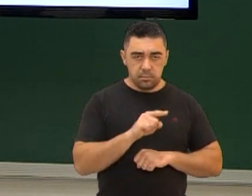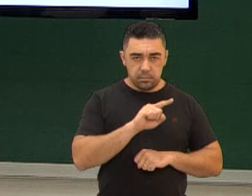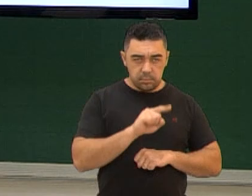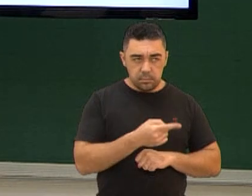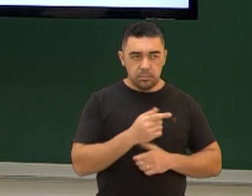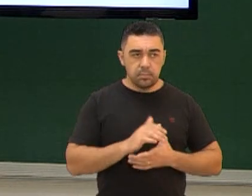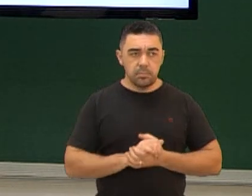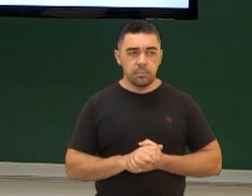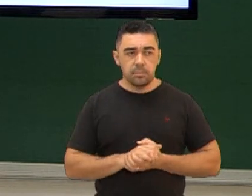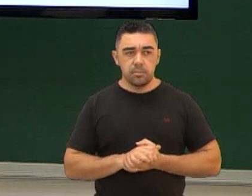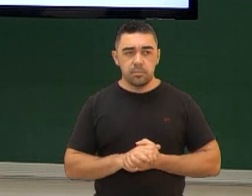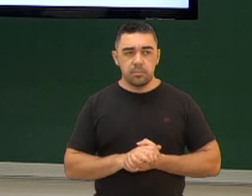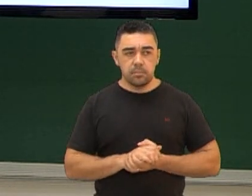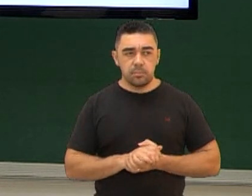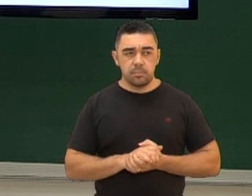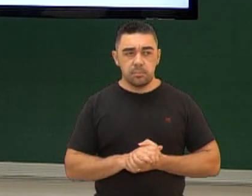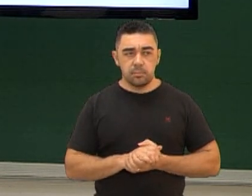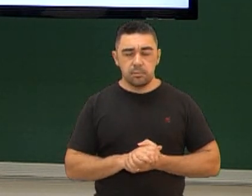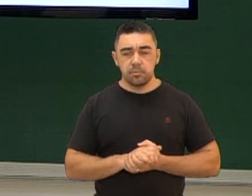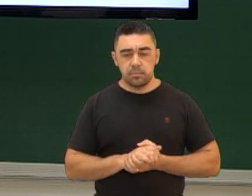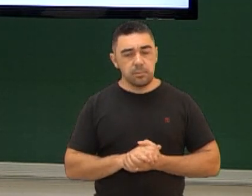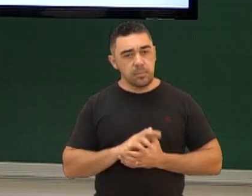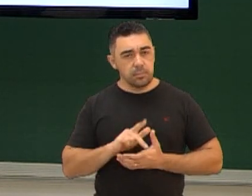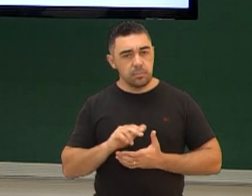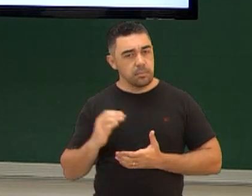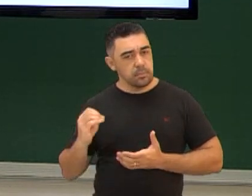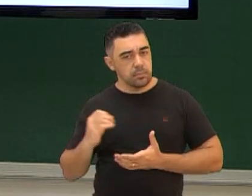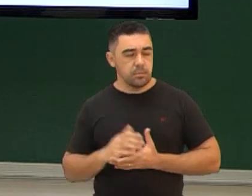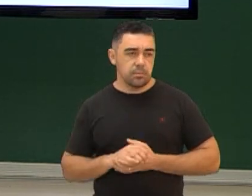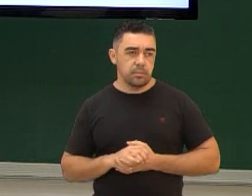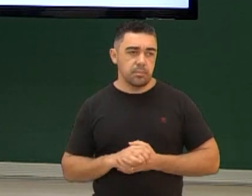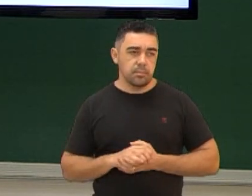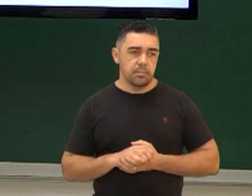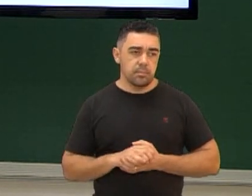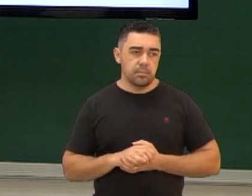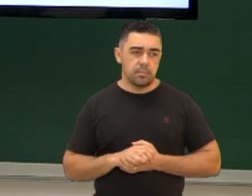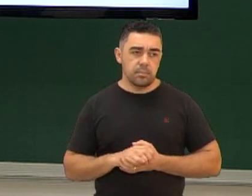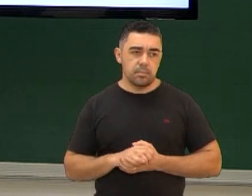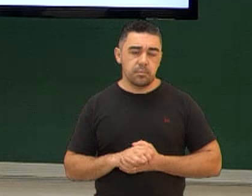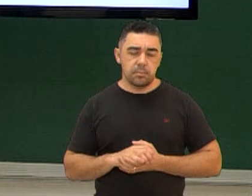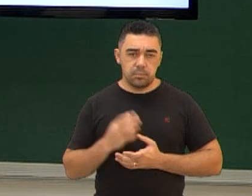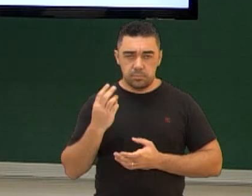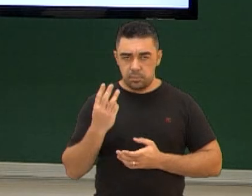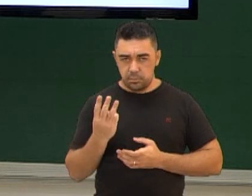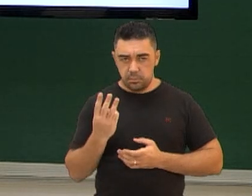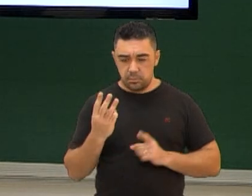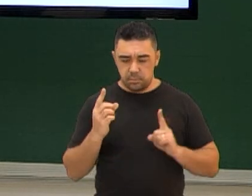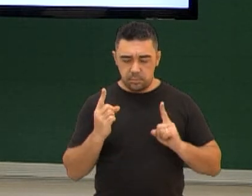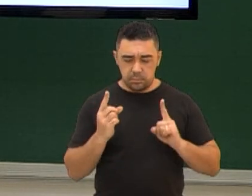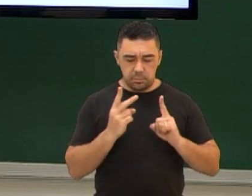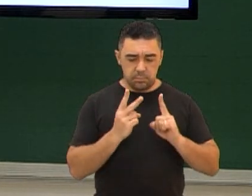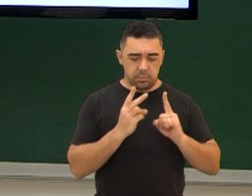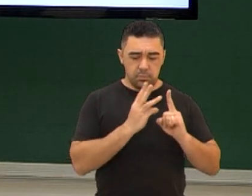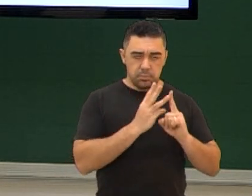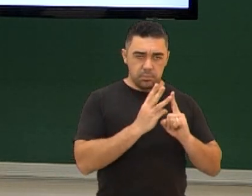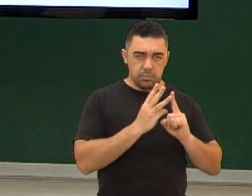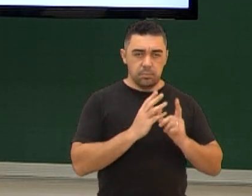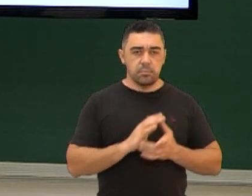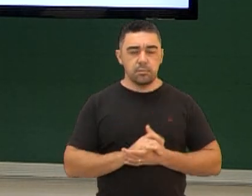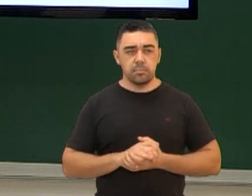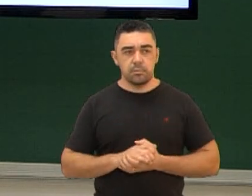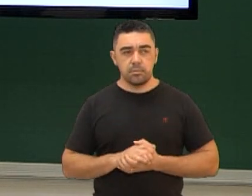né? E que não seja zero. Então, vamos lá, 1, 2, 3 casas para eu levar a vírgula daqui, que está na casa do